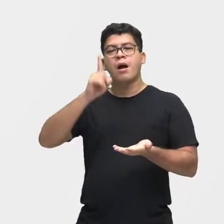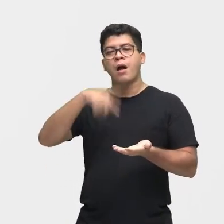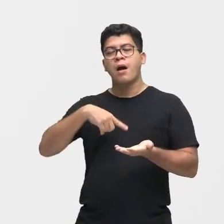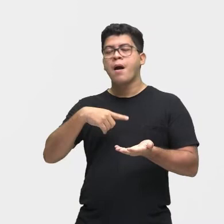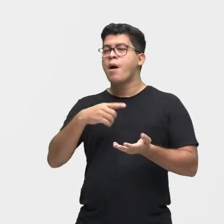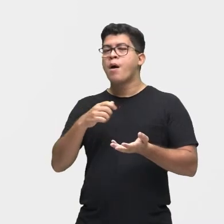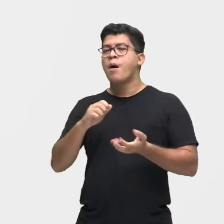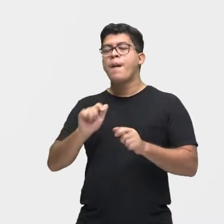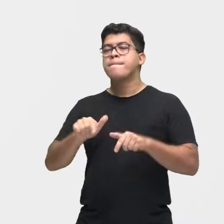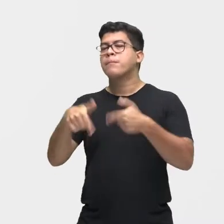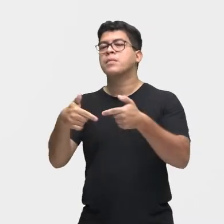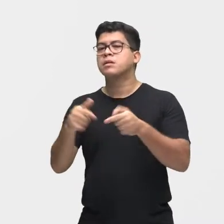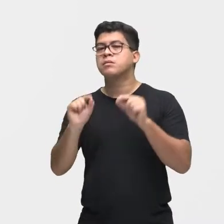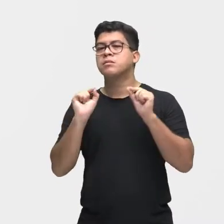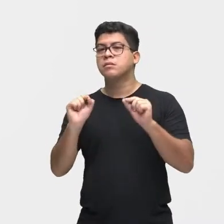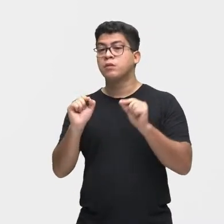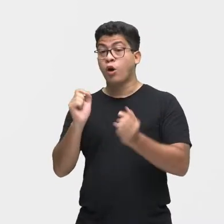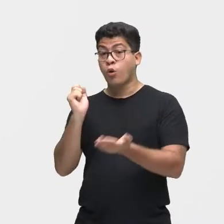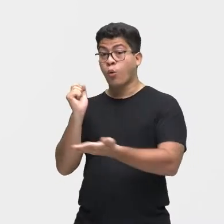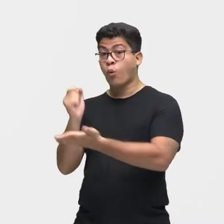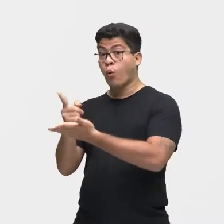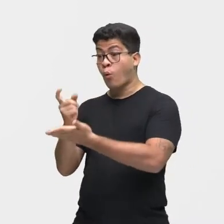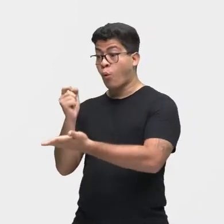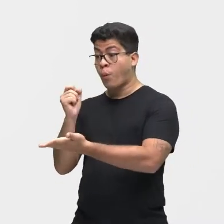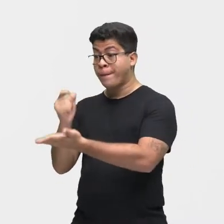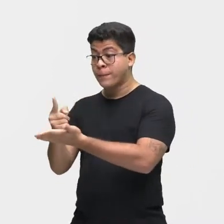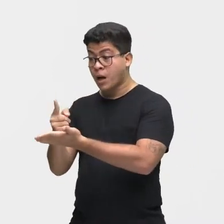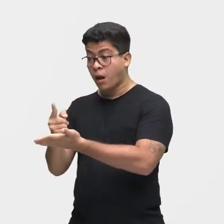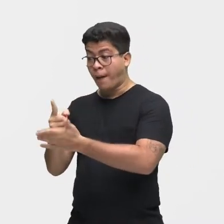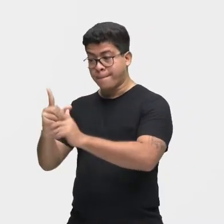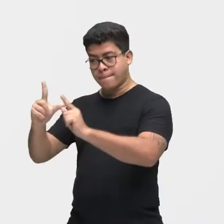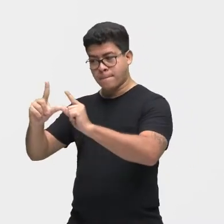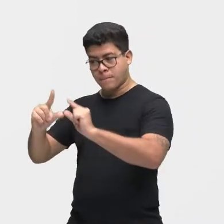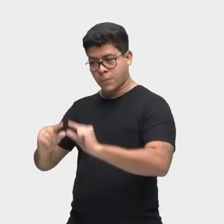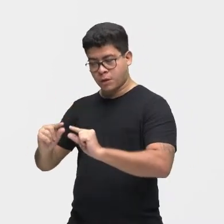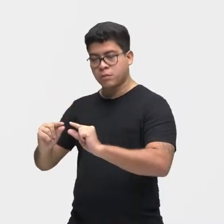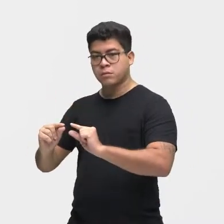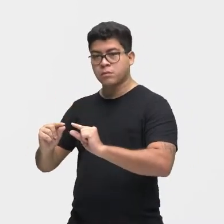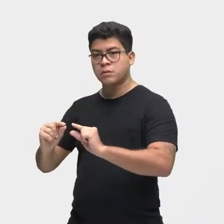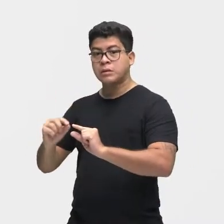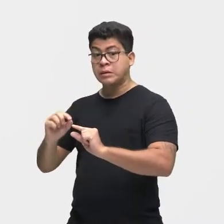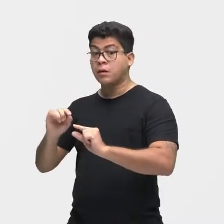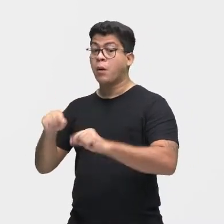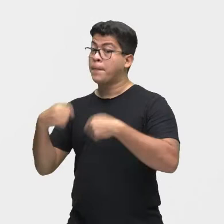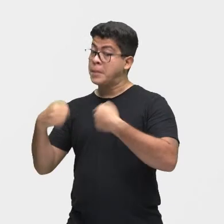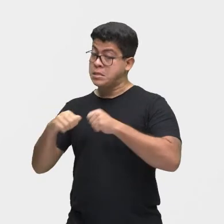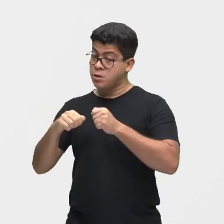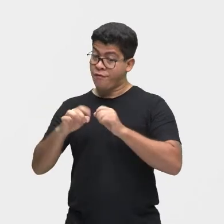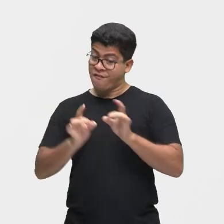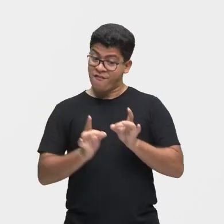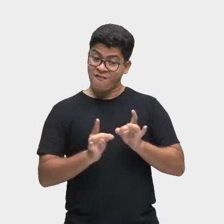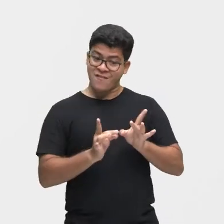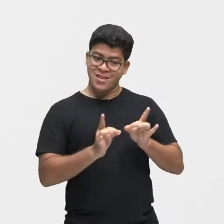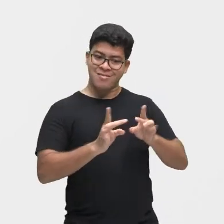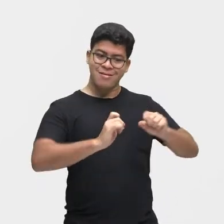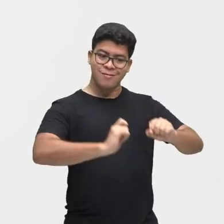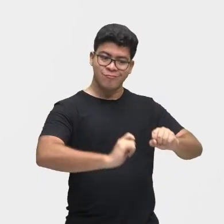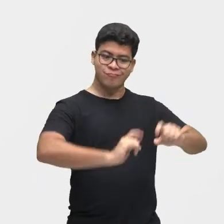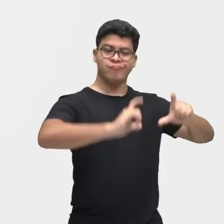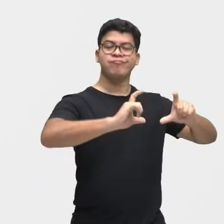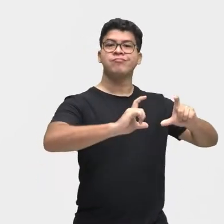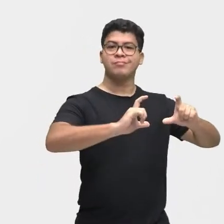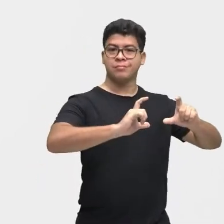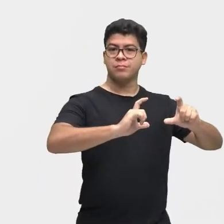comprar menos do que vender. Então, exporto mais, ou seja, vendo mais,